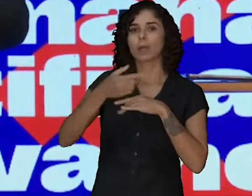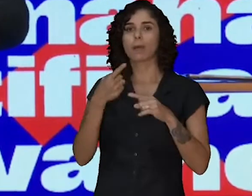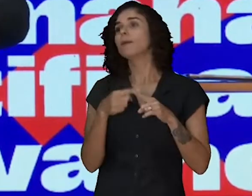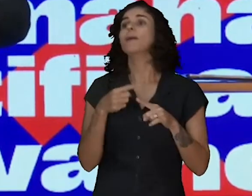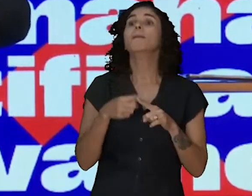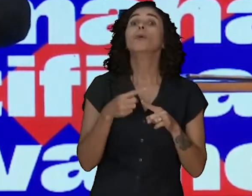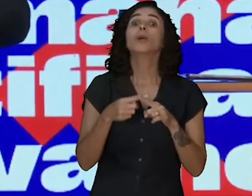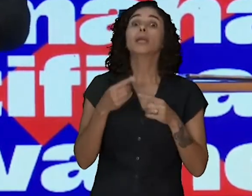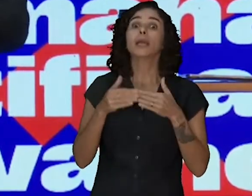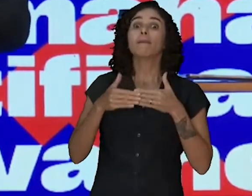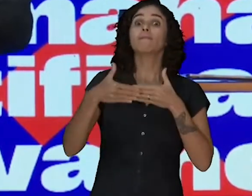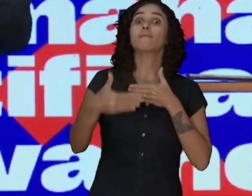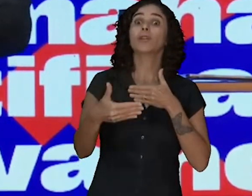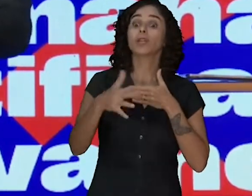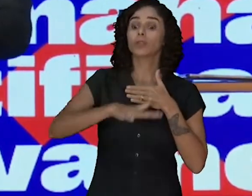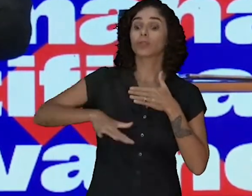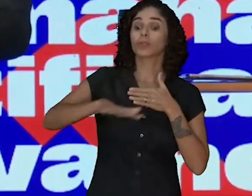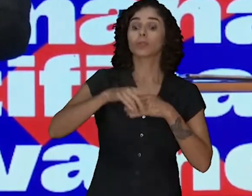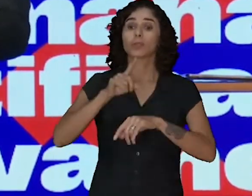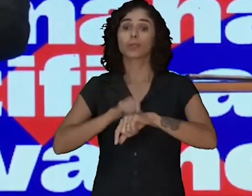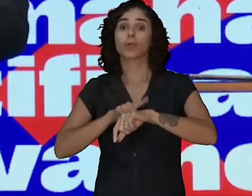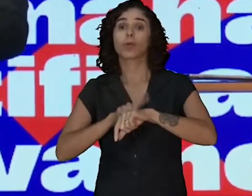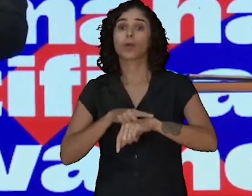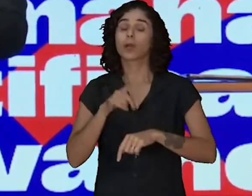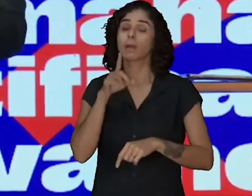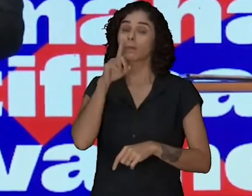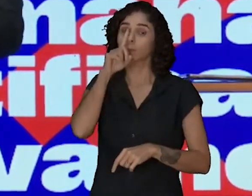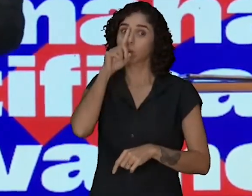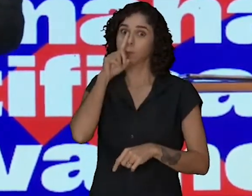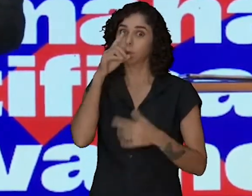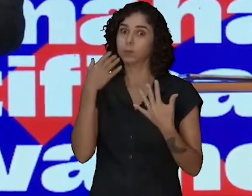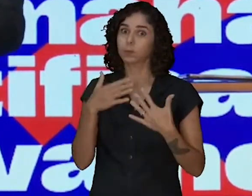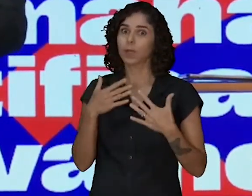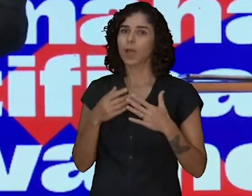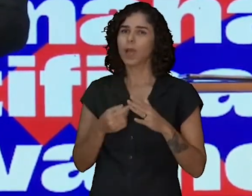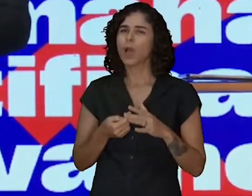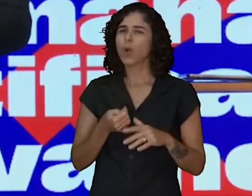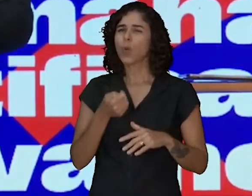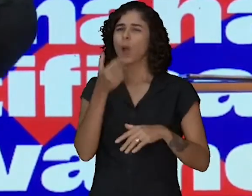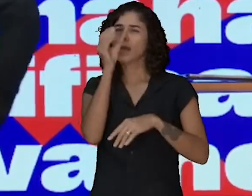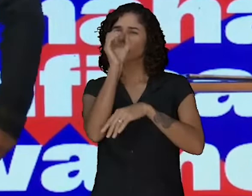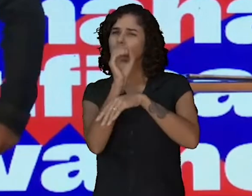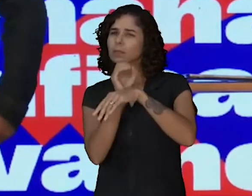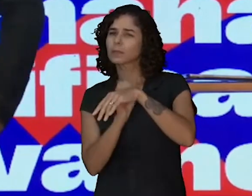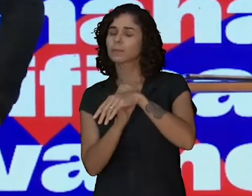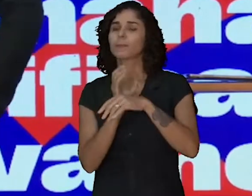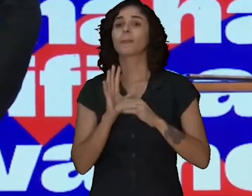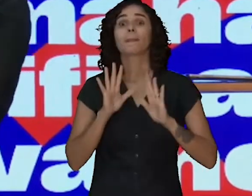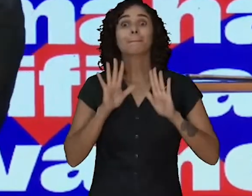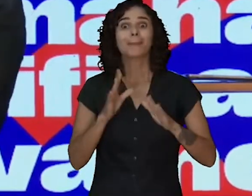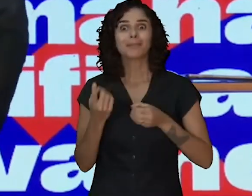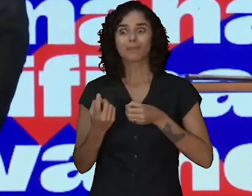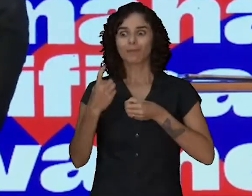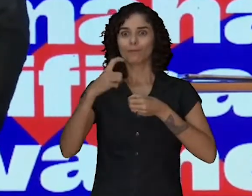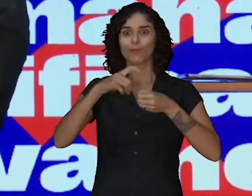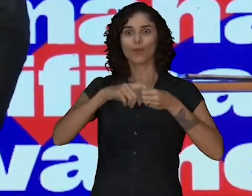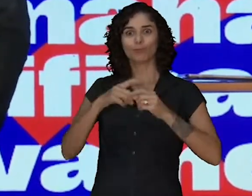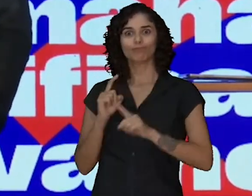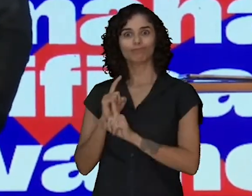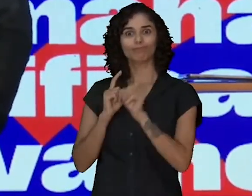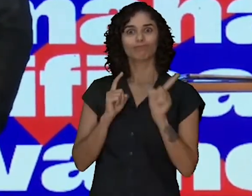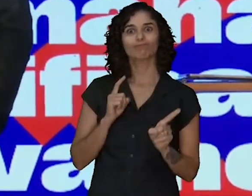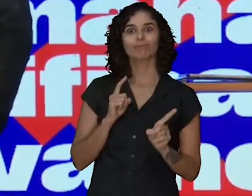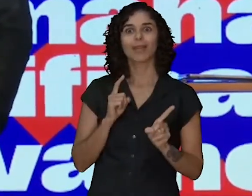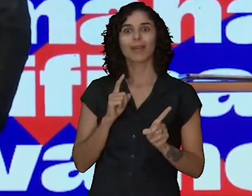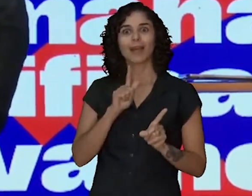hora, é perigoso, já estava entardecendo, começando a escurecer. Só que para voltar, era um dia de viagem